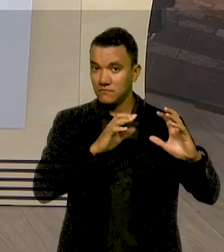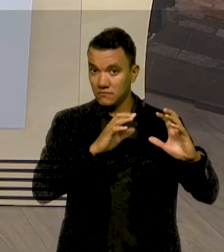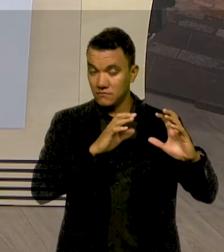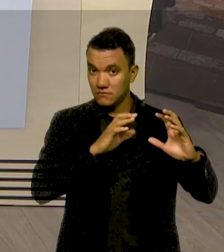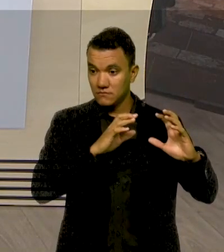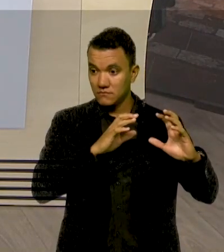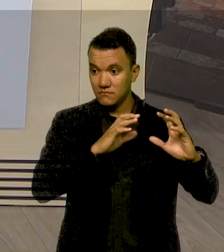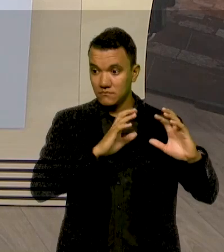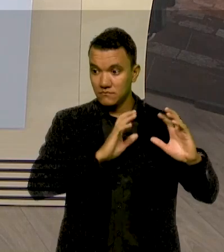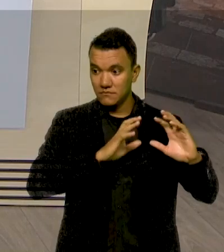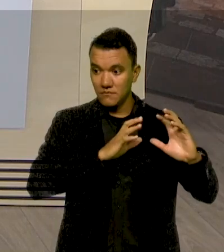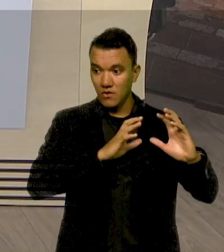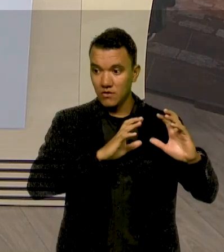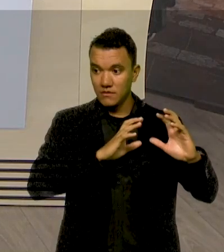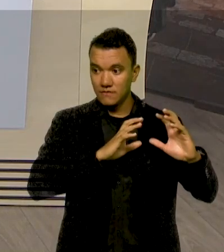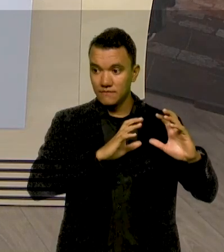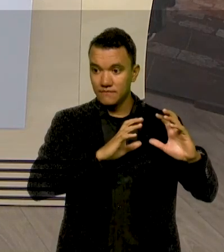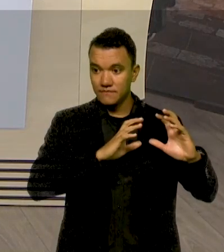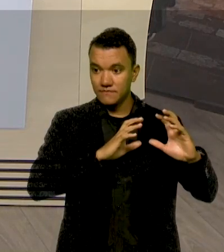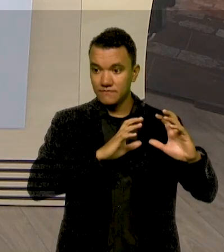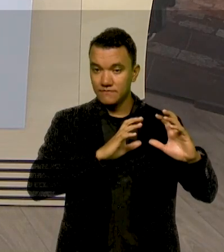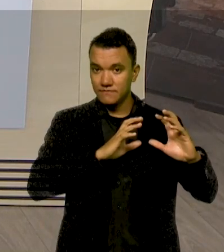ficou algo muito